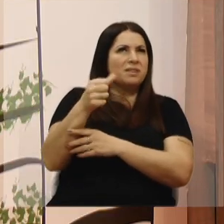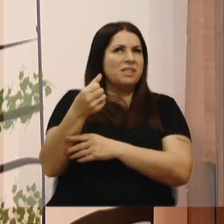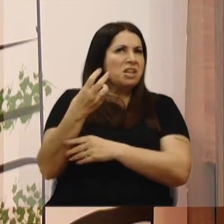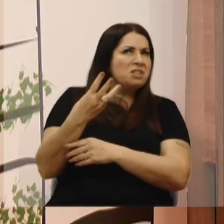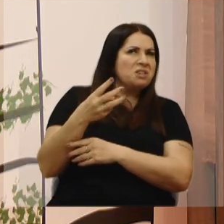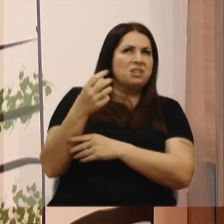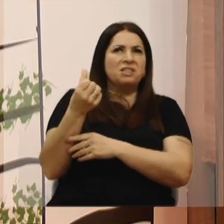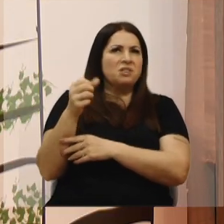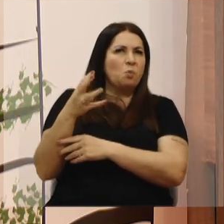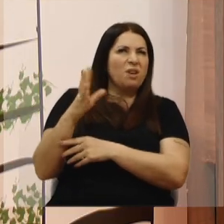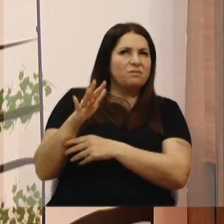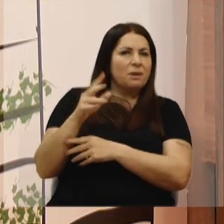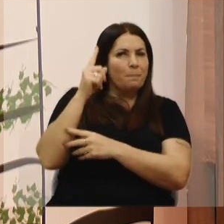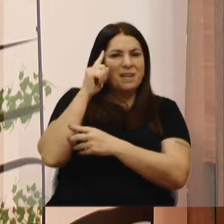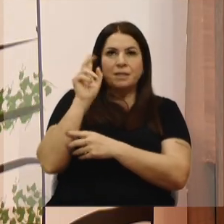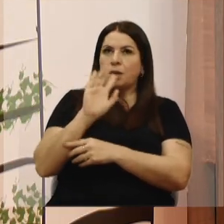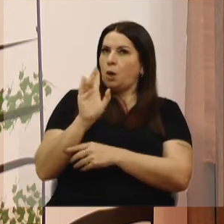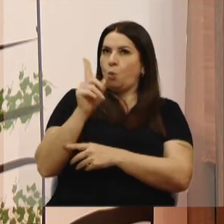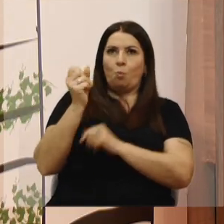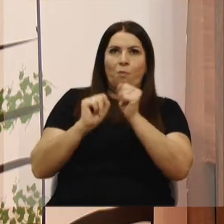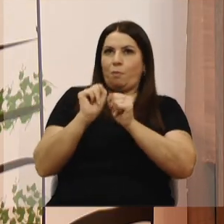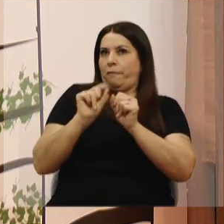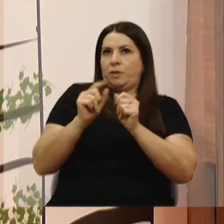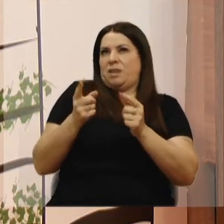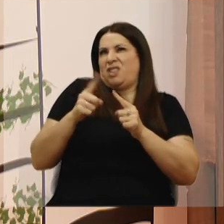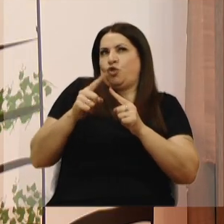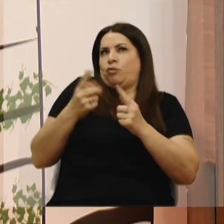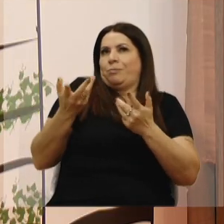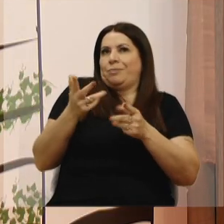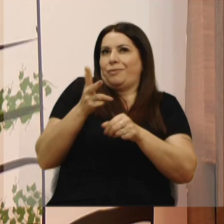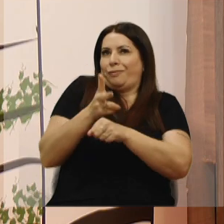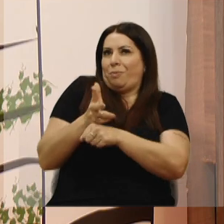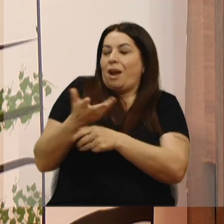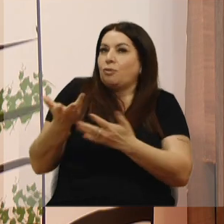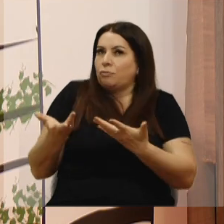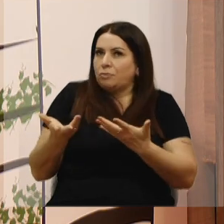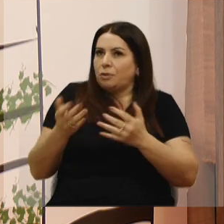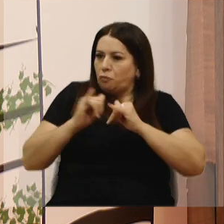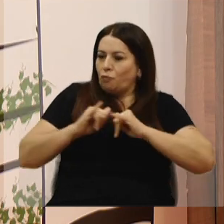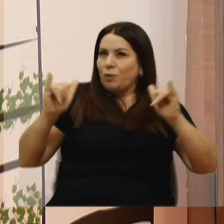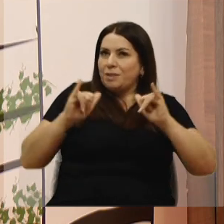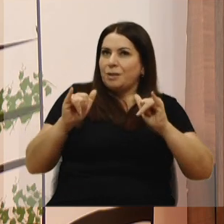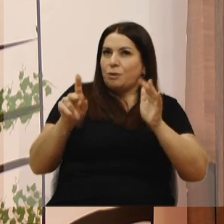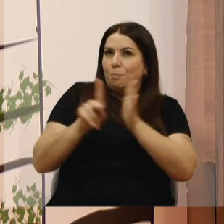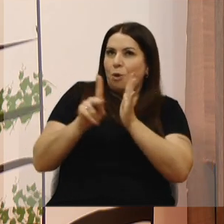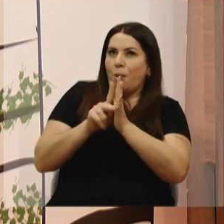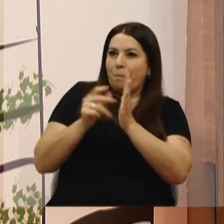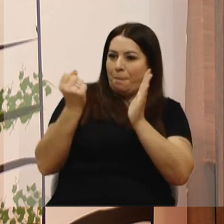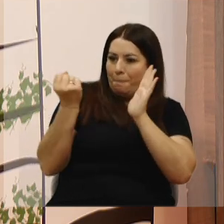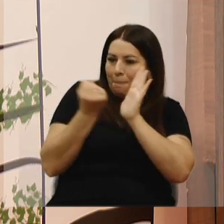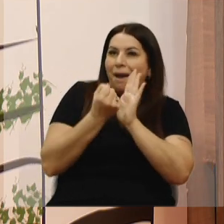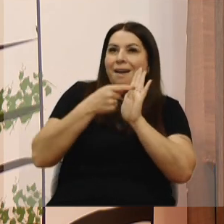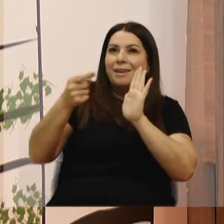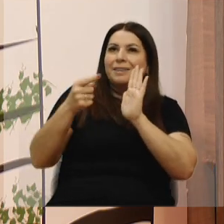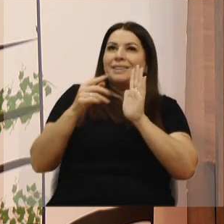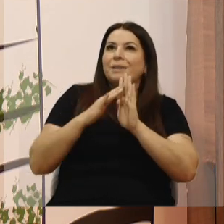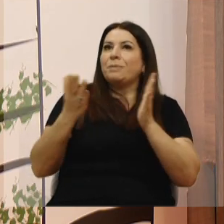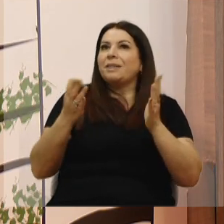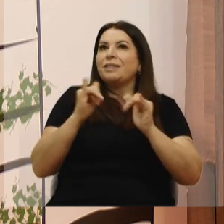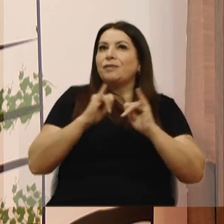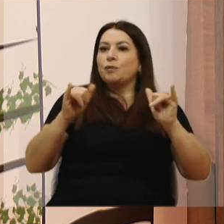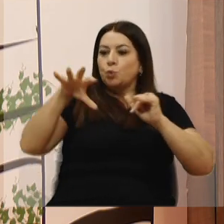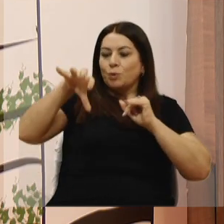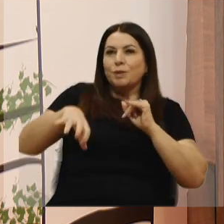63, 64, e a gente pensa, hoje nenhuma fábrica iria fazer esse tipo de filmagem, quer dizer assim, da divulgação da sua própria marca, aí